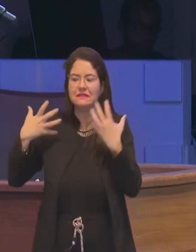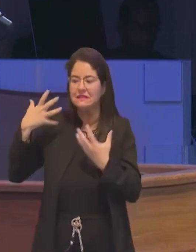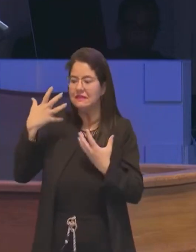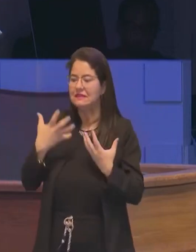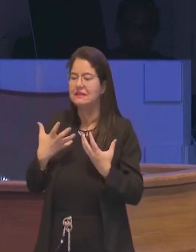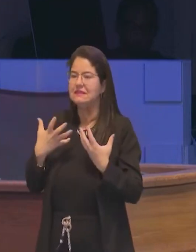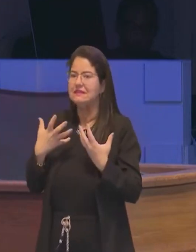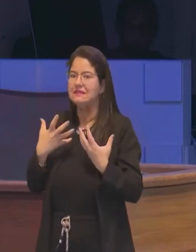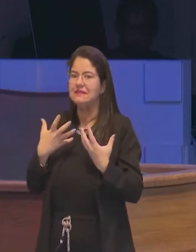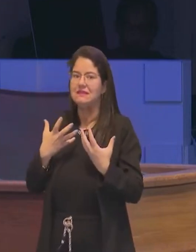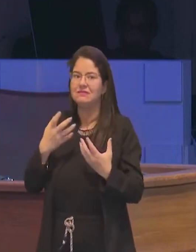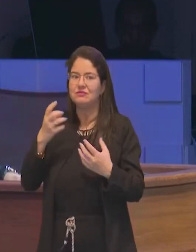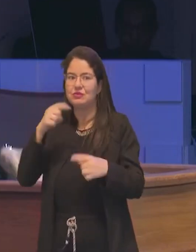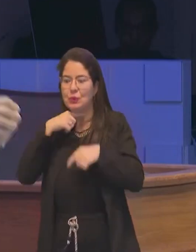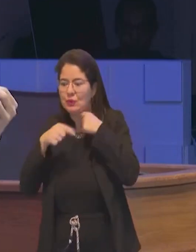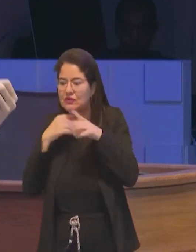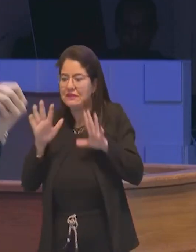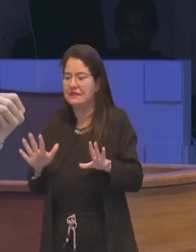Tigas?